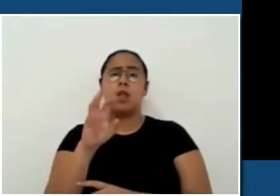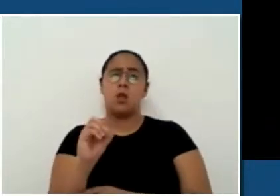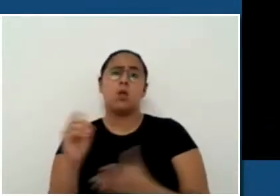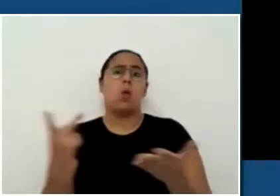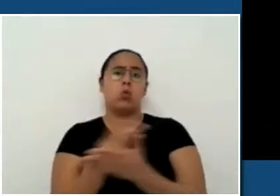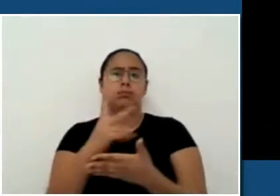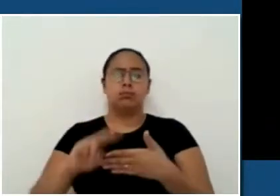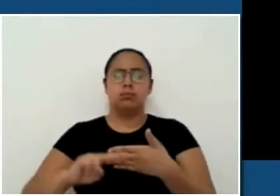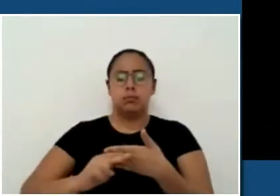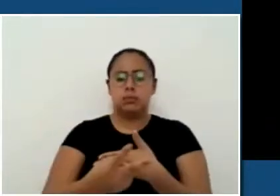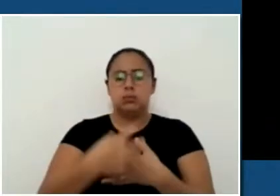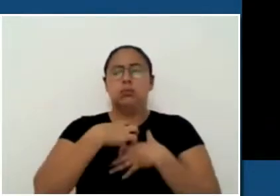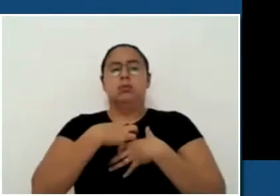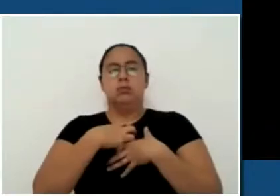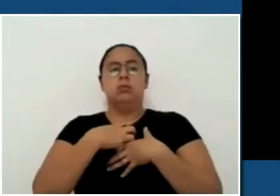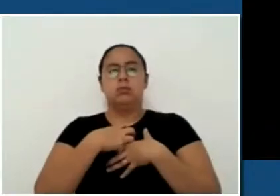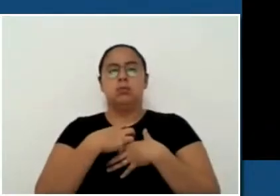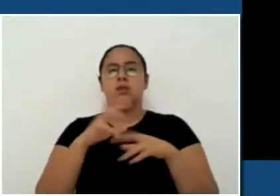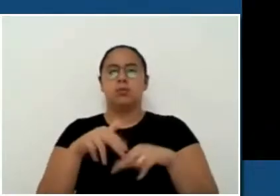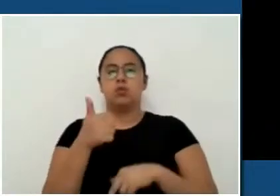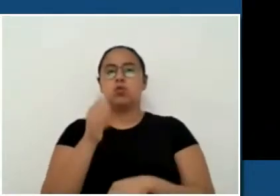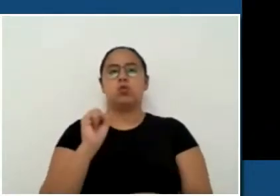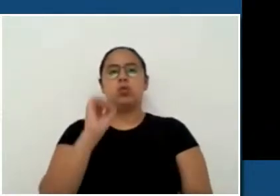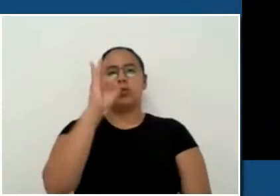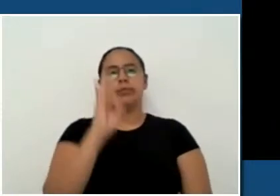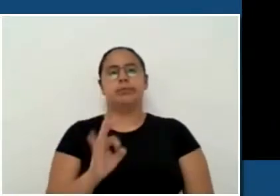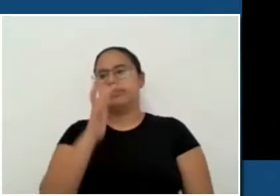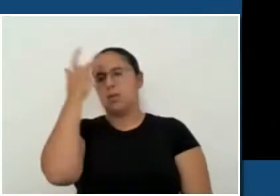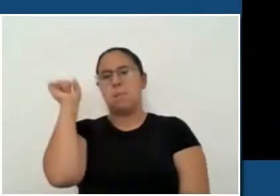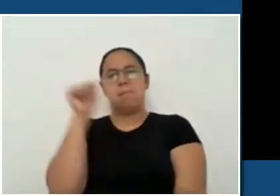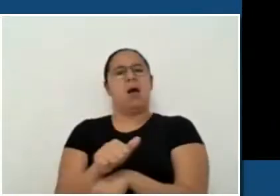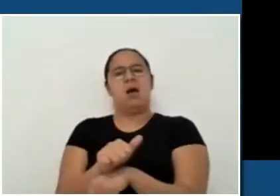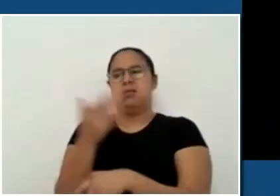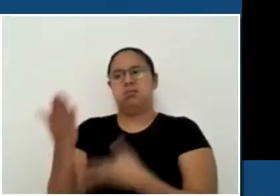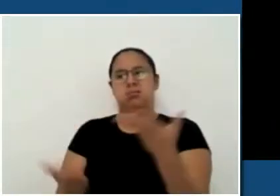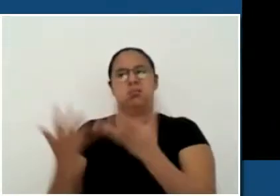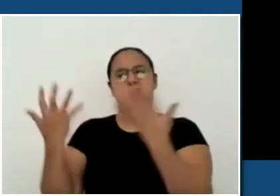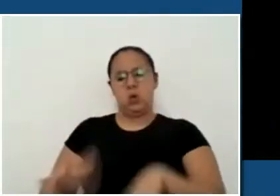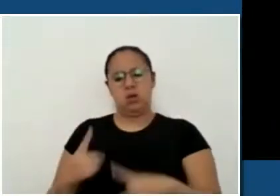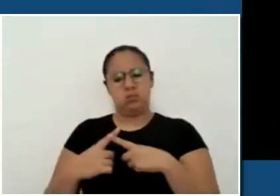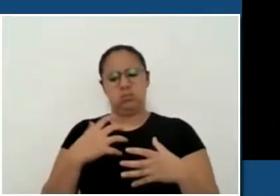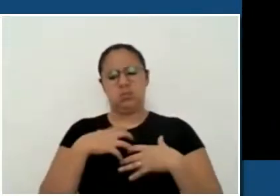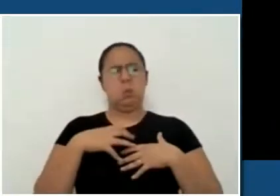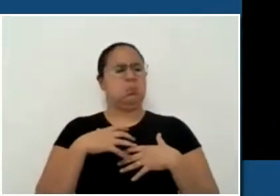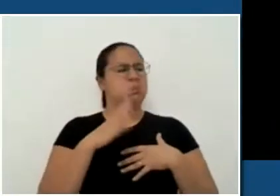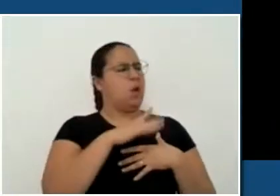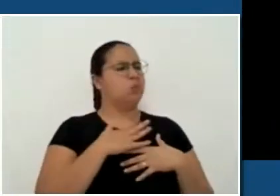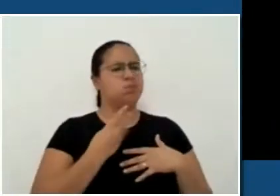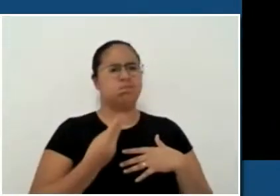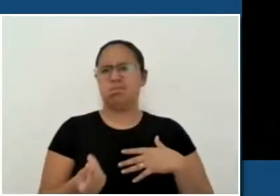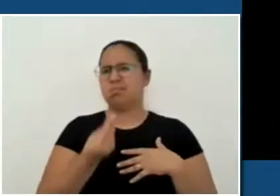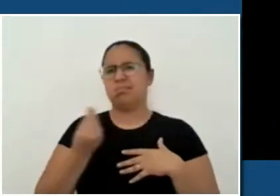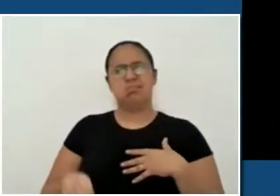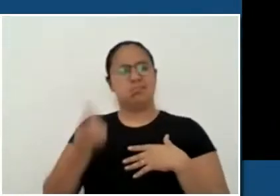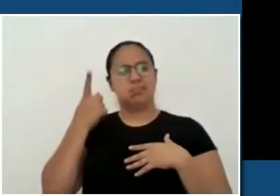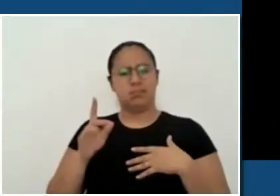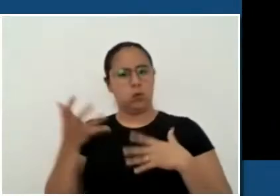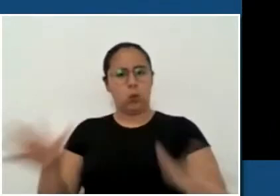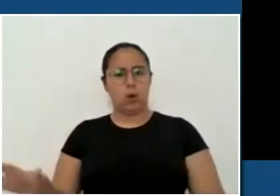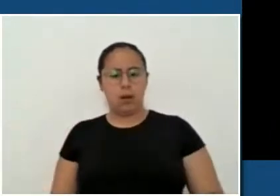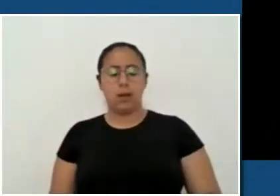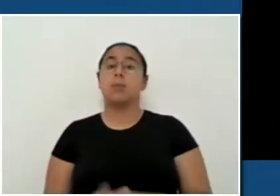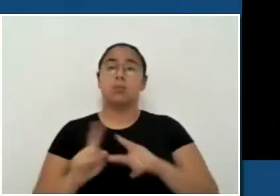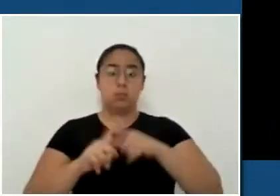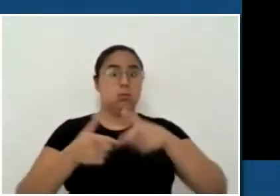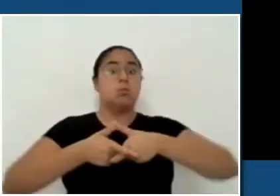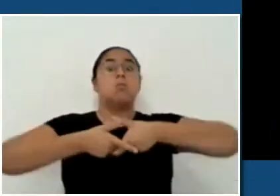de manter o tratamento, enquanto isso acontece em quem tem só TDAH, 3%, 4%, mas tem um número grande que tem benefício